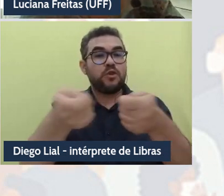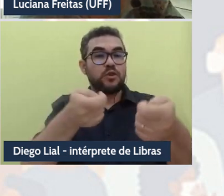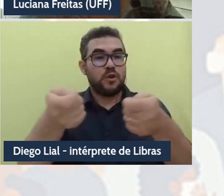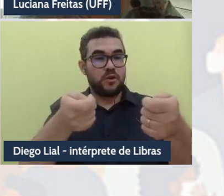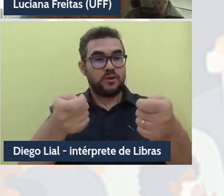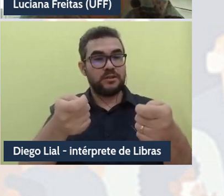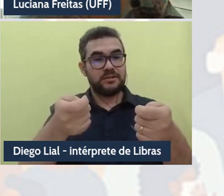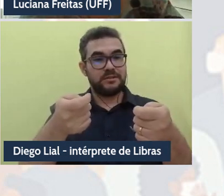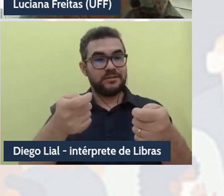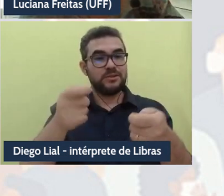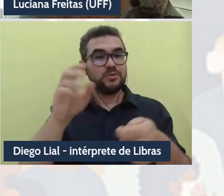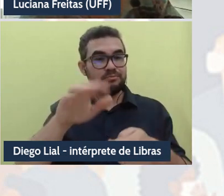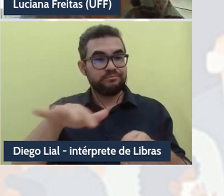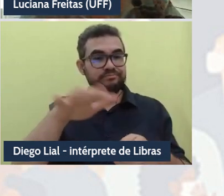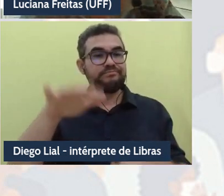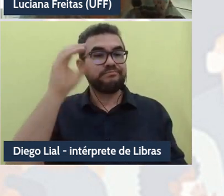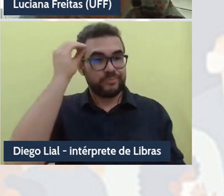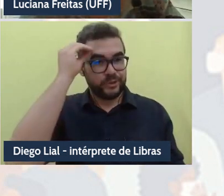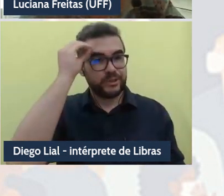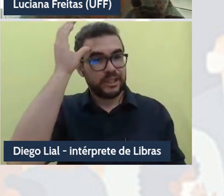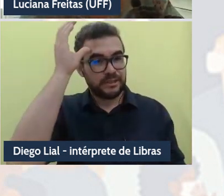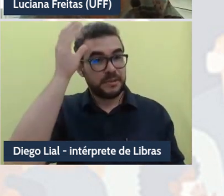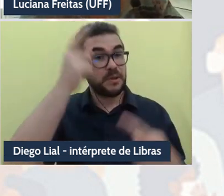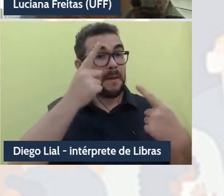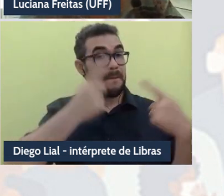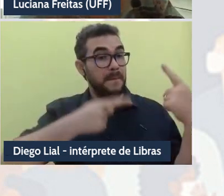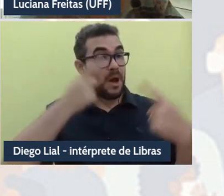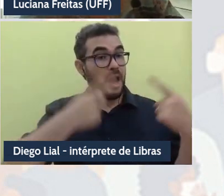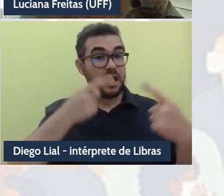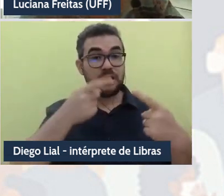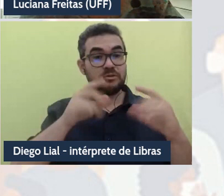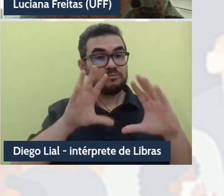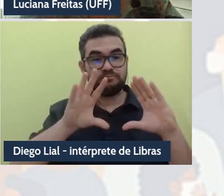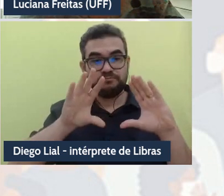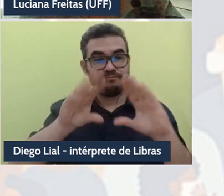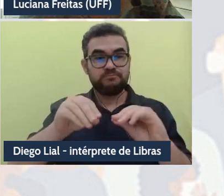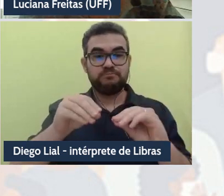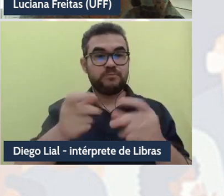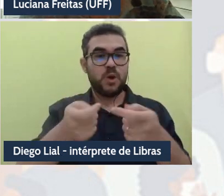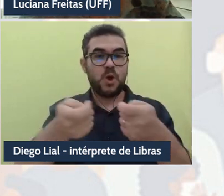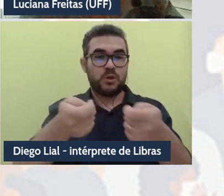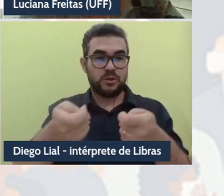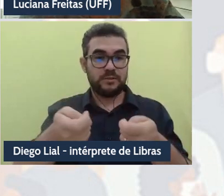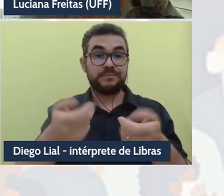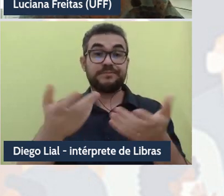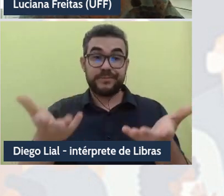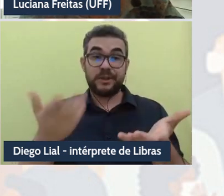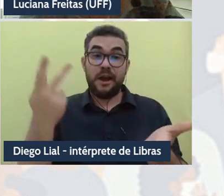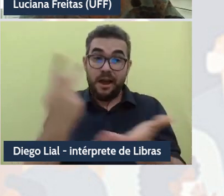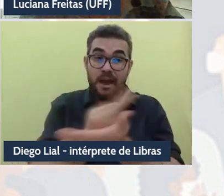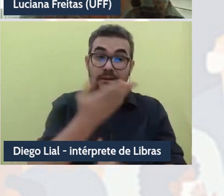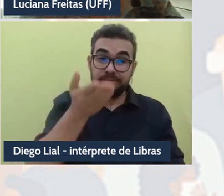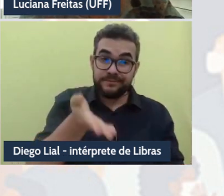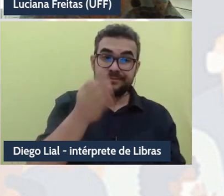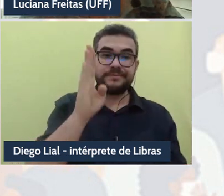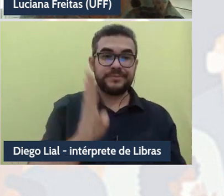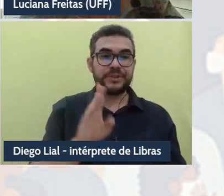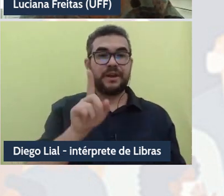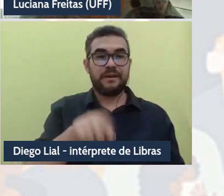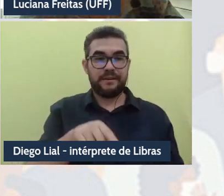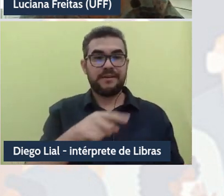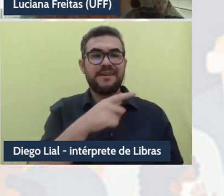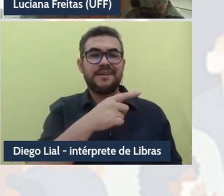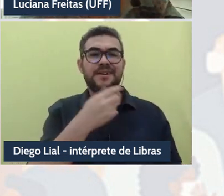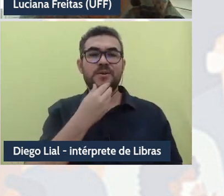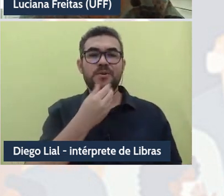o conhecimento produzido nas escolas e nas universidades brasileiras. O Michael Apple, ele estava dizendo isso lá nos